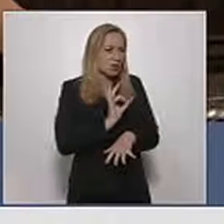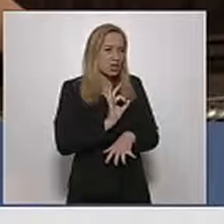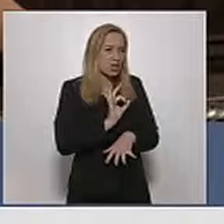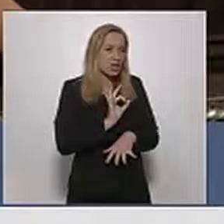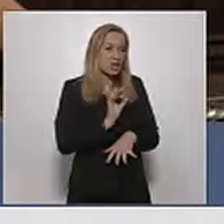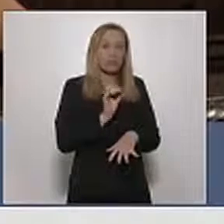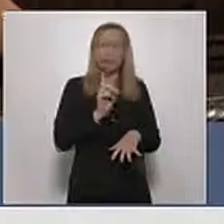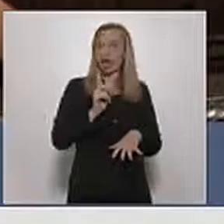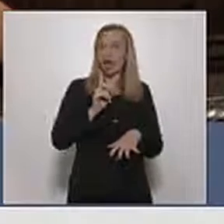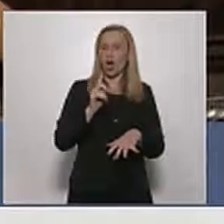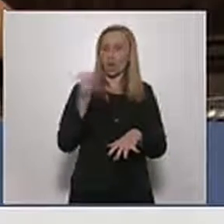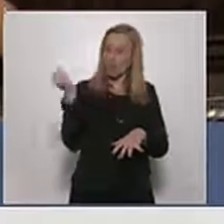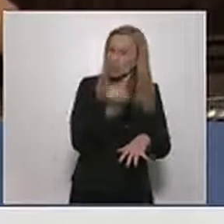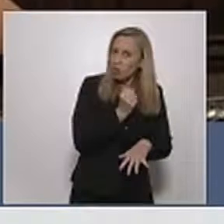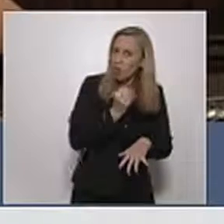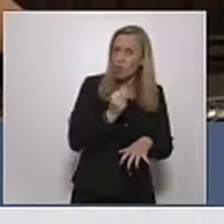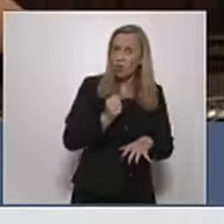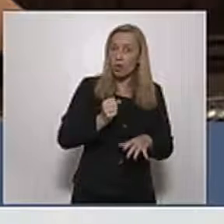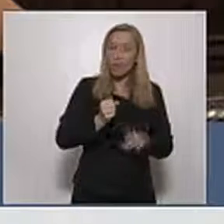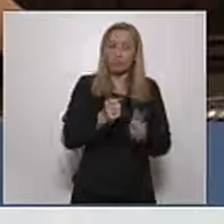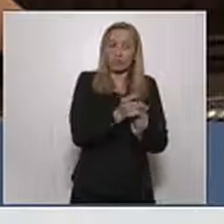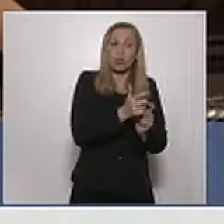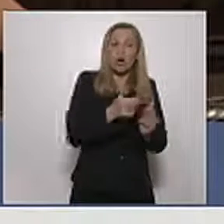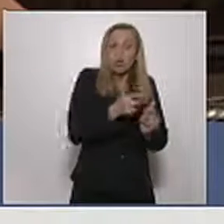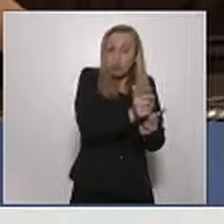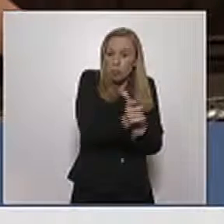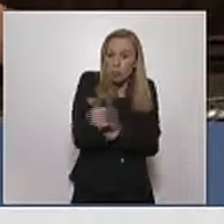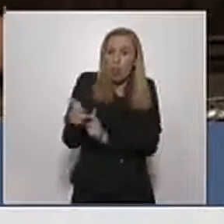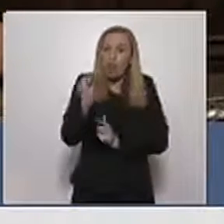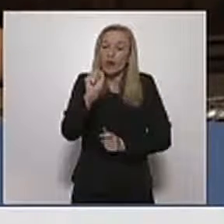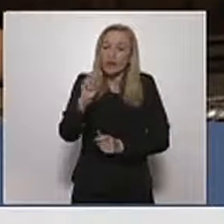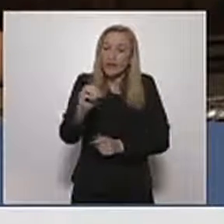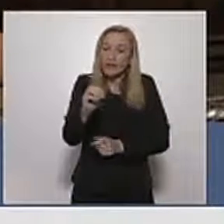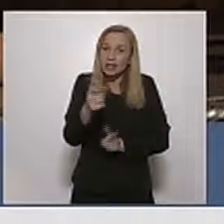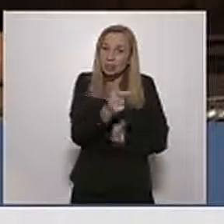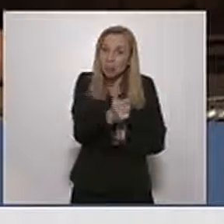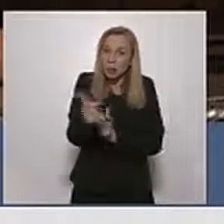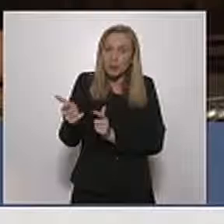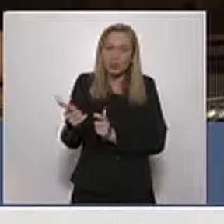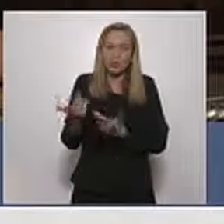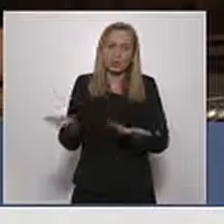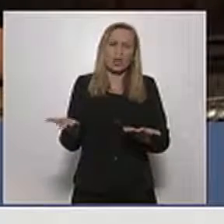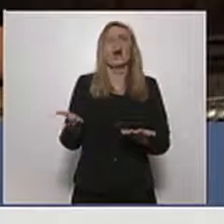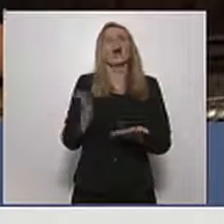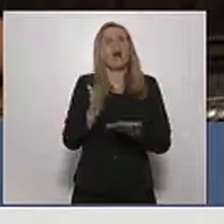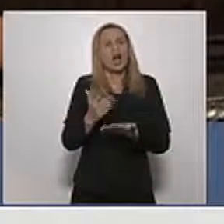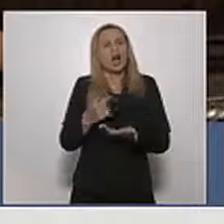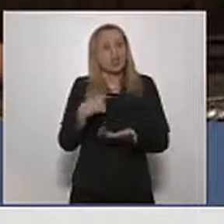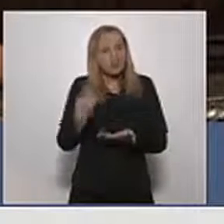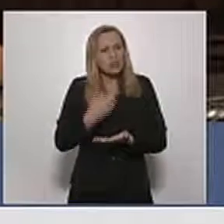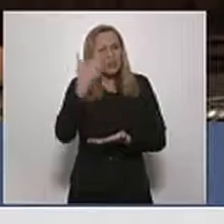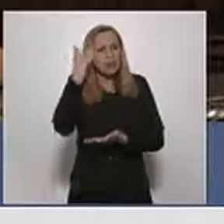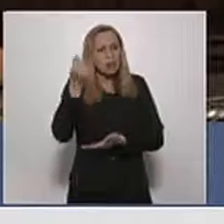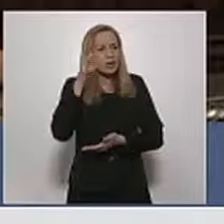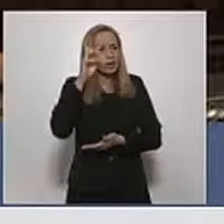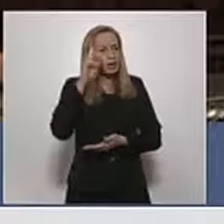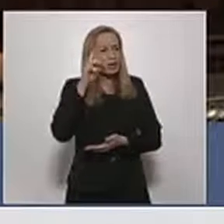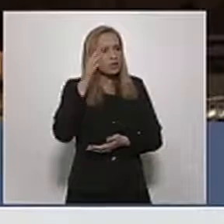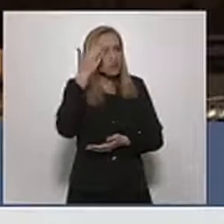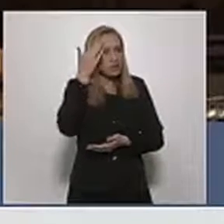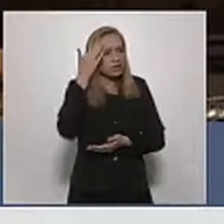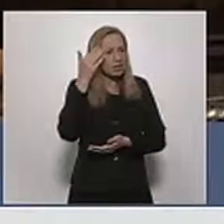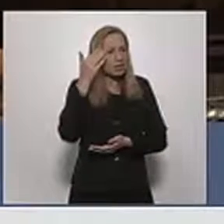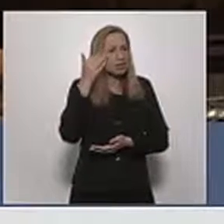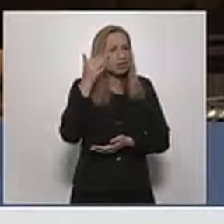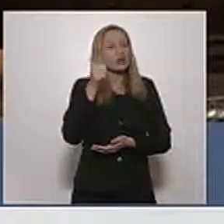são engano, não são tiros de advertência. A gente, às vezes, aqui, sabe, presidenta Tia Ju, a